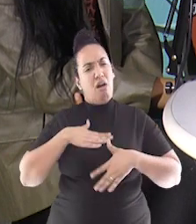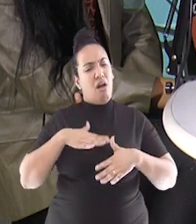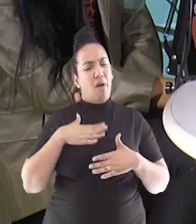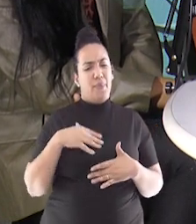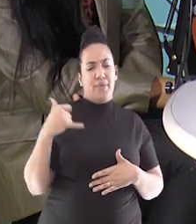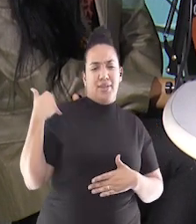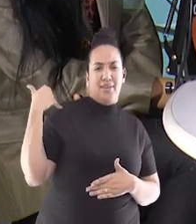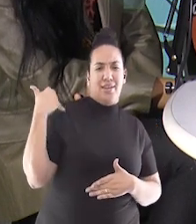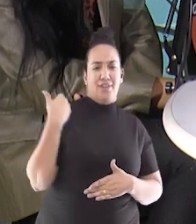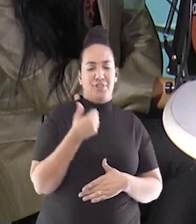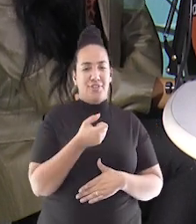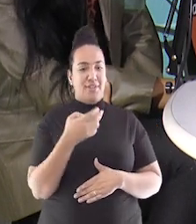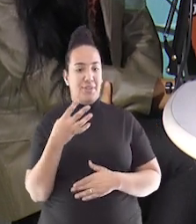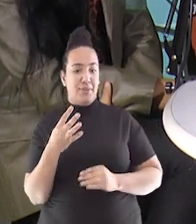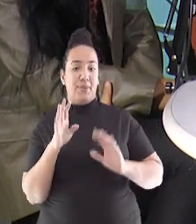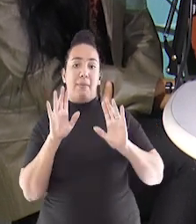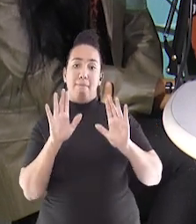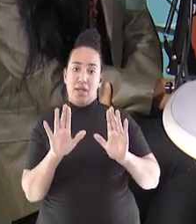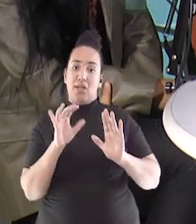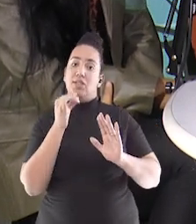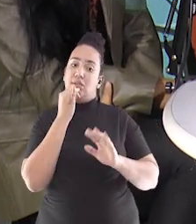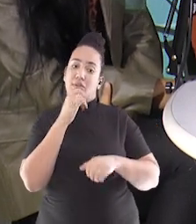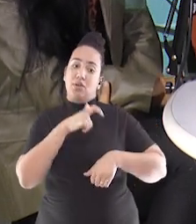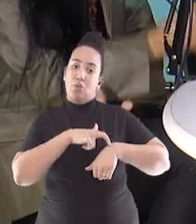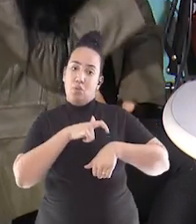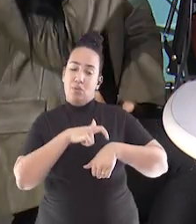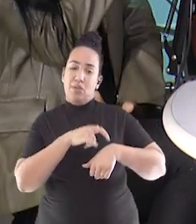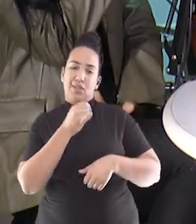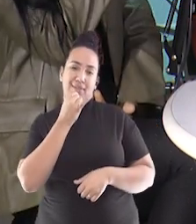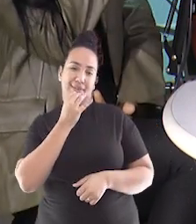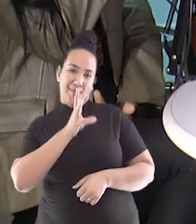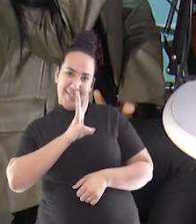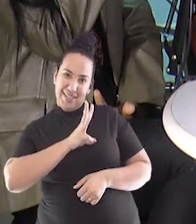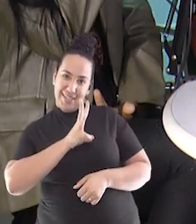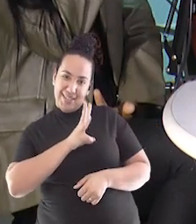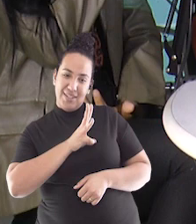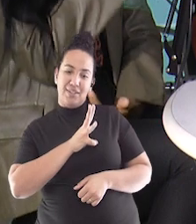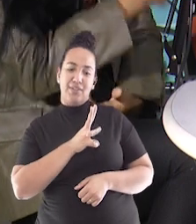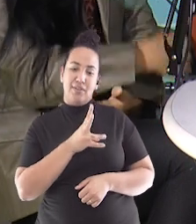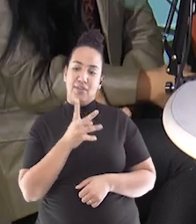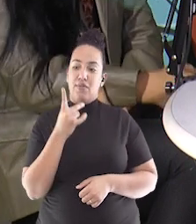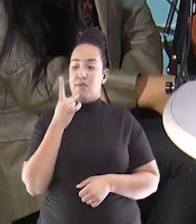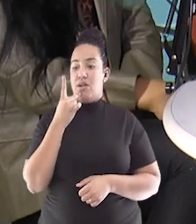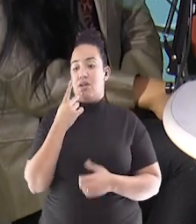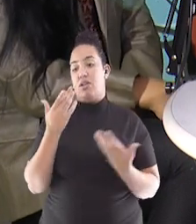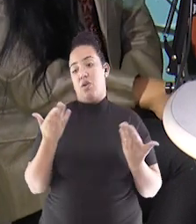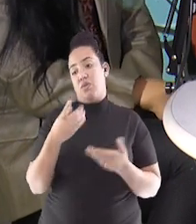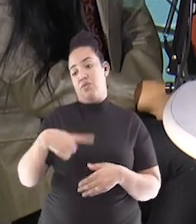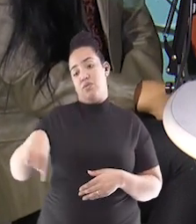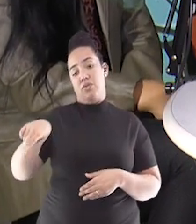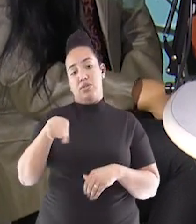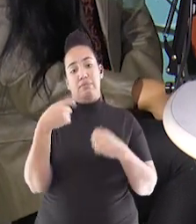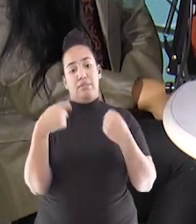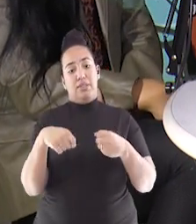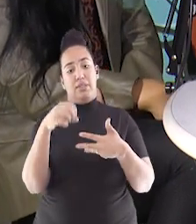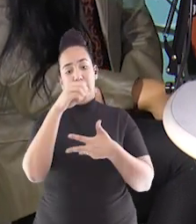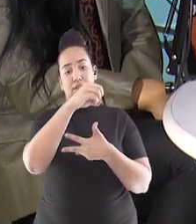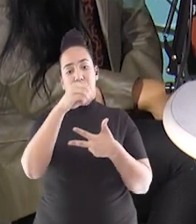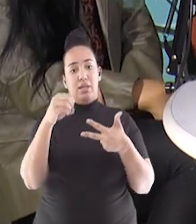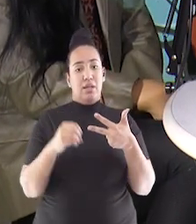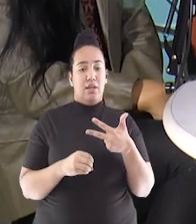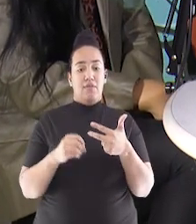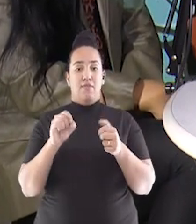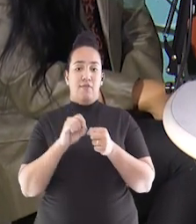anos, sabe? É isso. Só que aí vai chegar um momento, quando vocês estiverem lá no 3º ano, que aí vão falar assim, ó, vocês vão ter que prestar vestibular e vocês têm que fazer